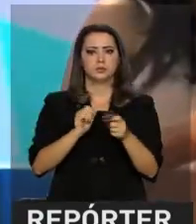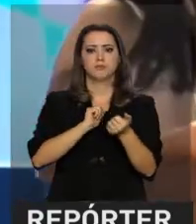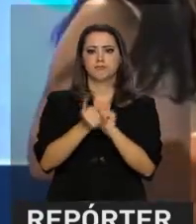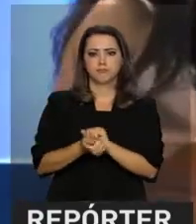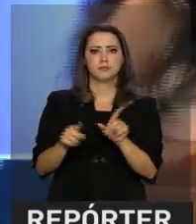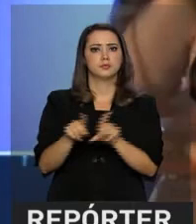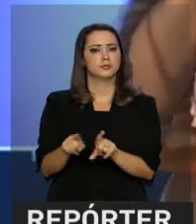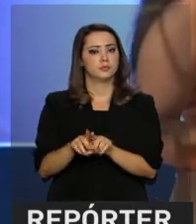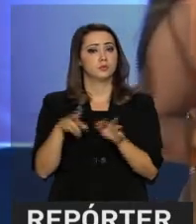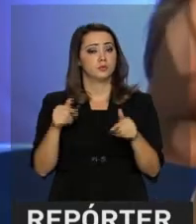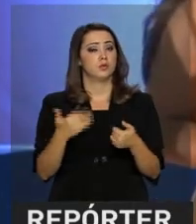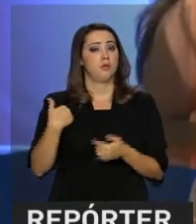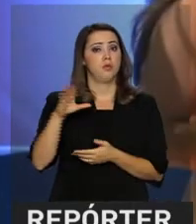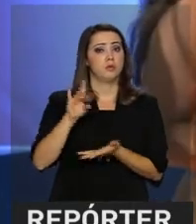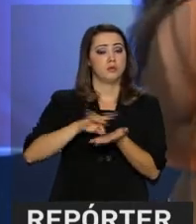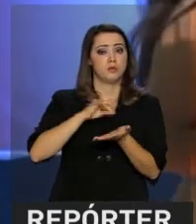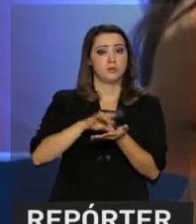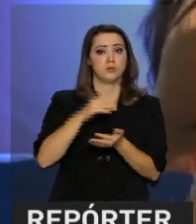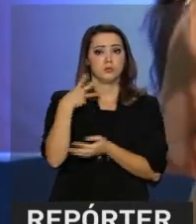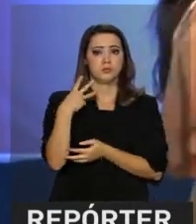atletismo. Ao todo, foram inscritos